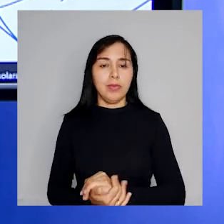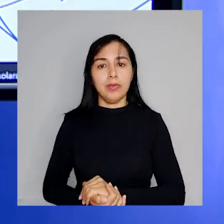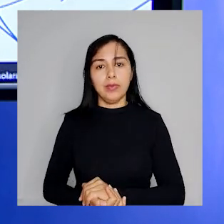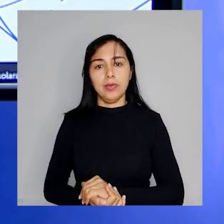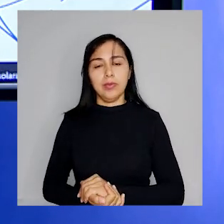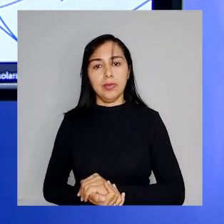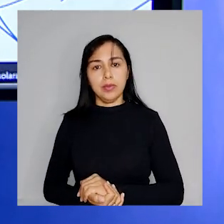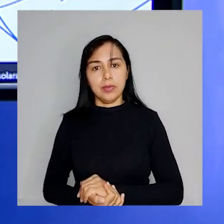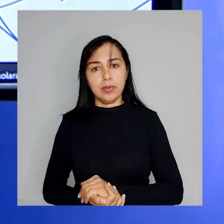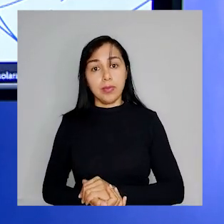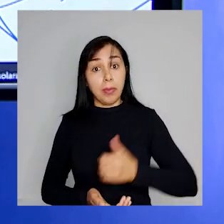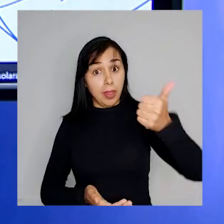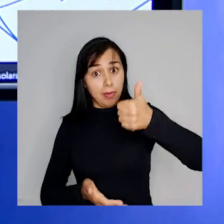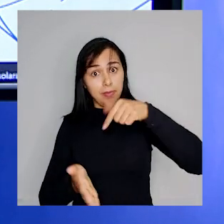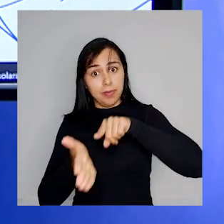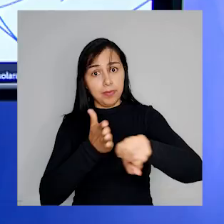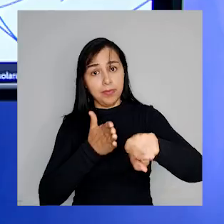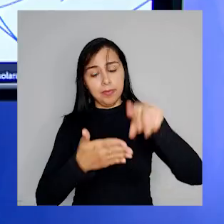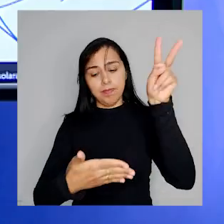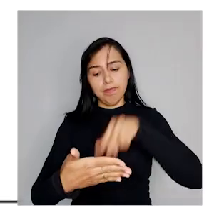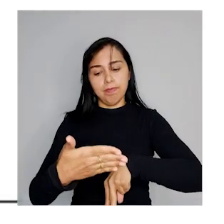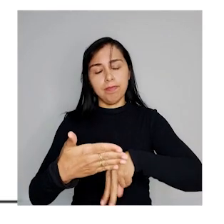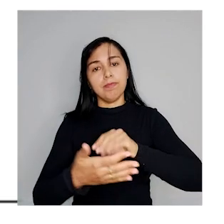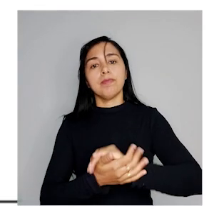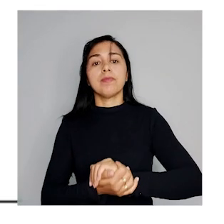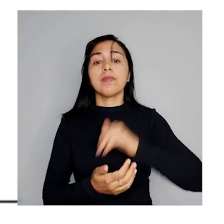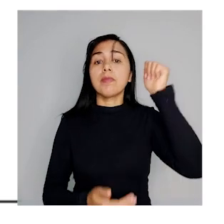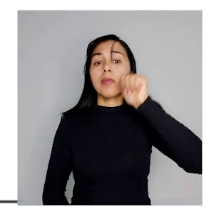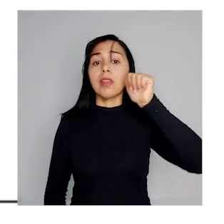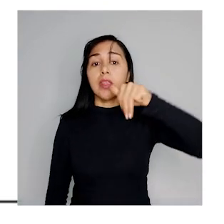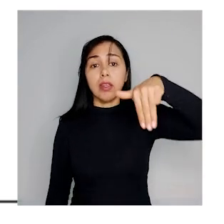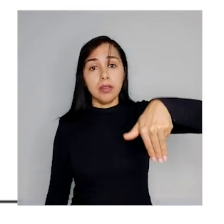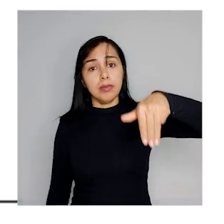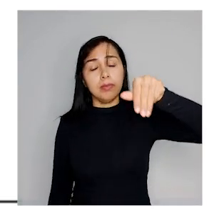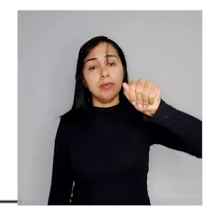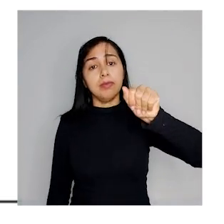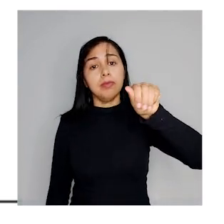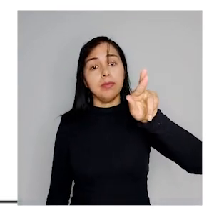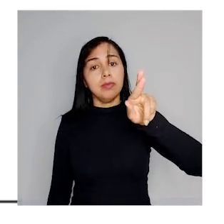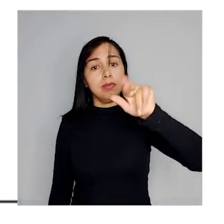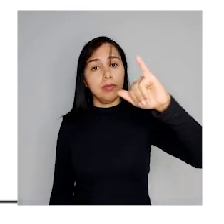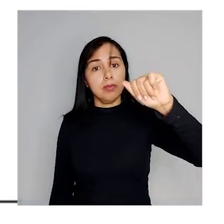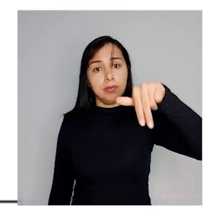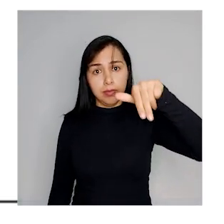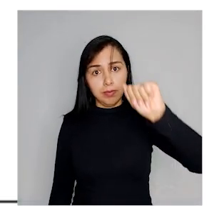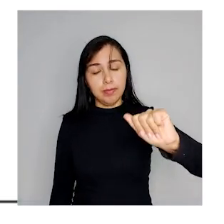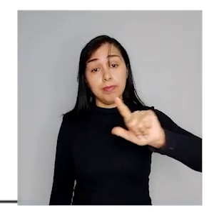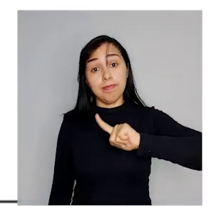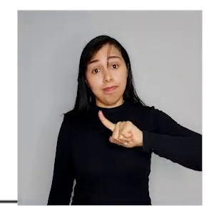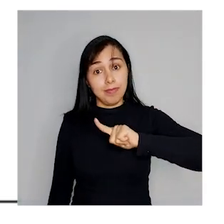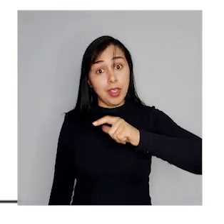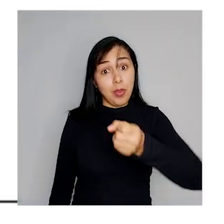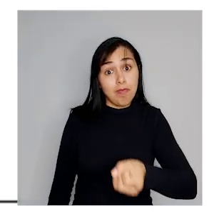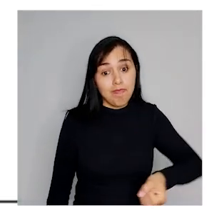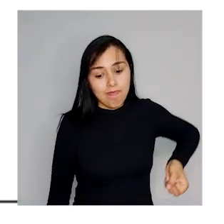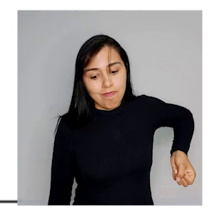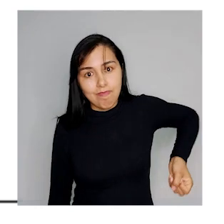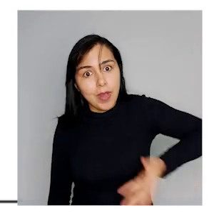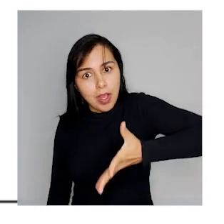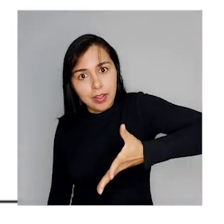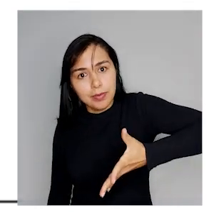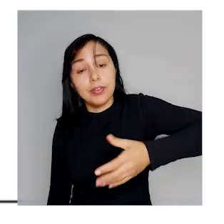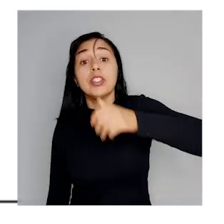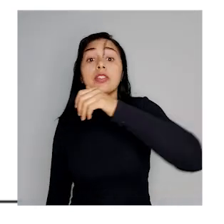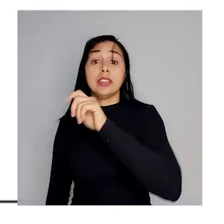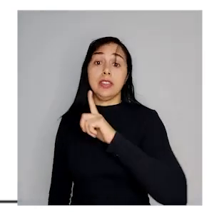raciocínio, como que a gente pode proceder nessa prova. E para a primeira questão, temos o seguinte: